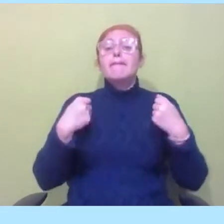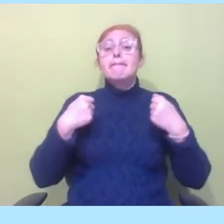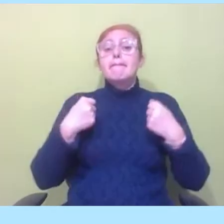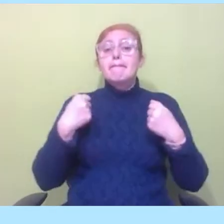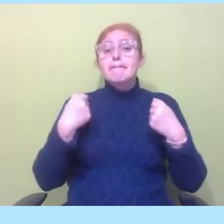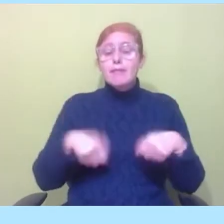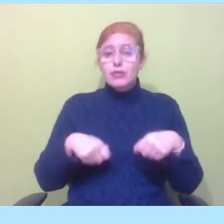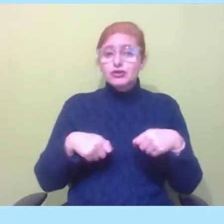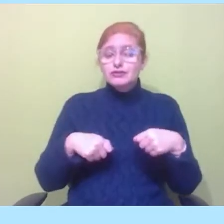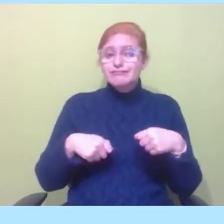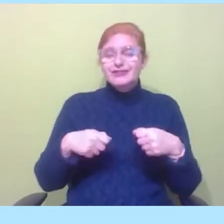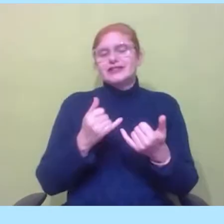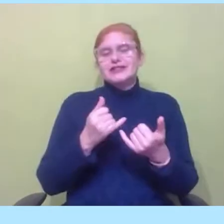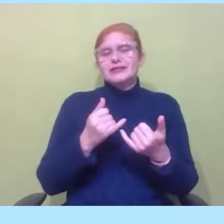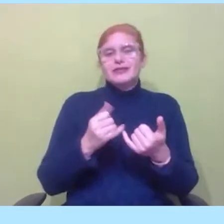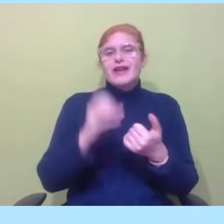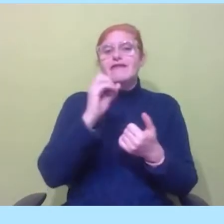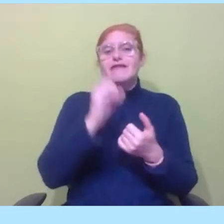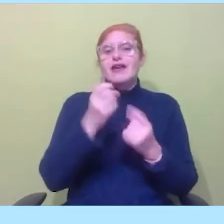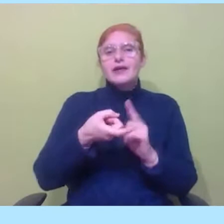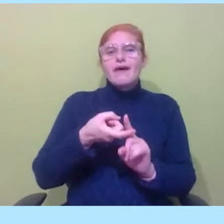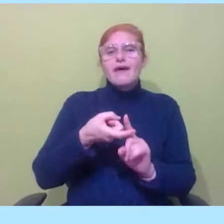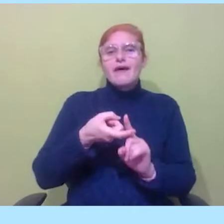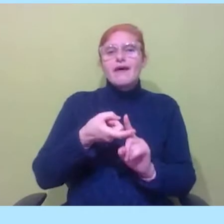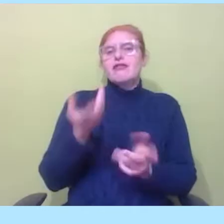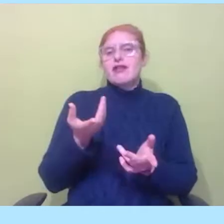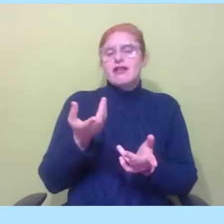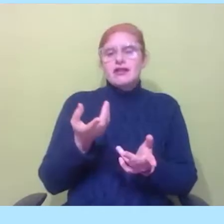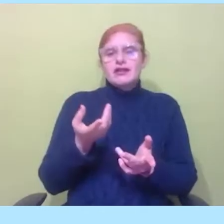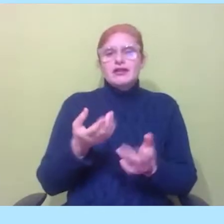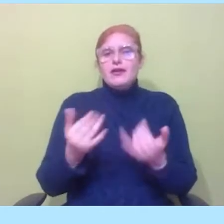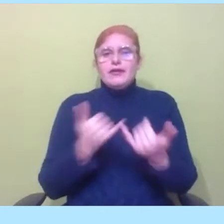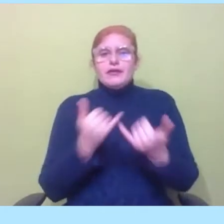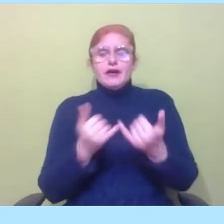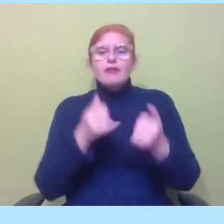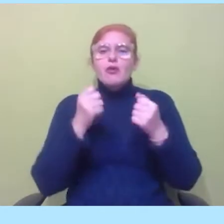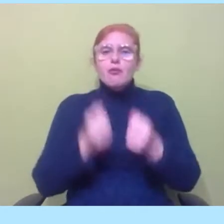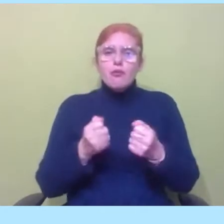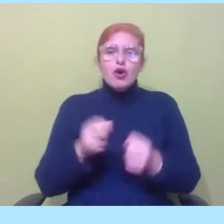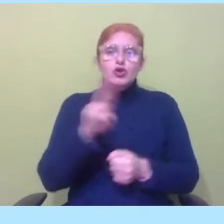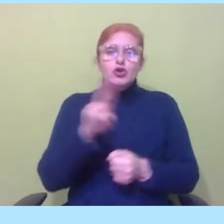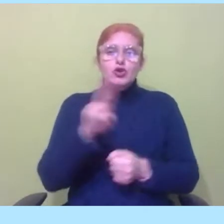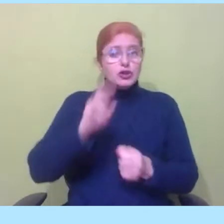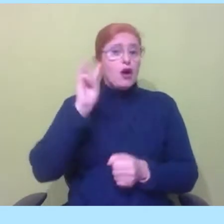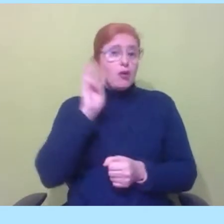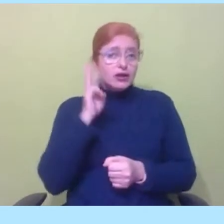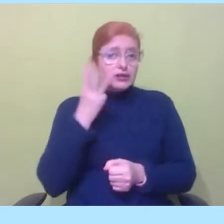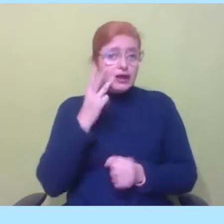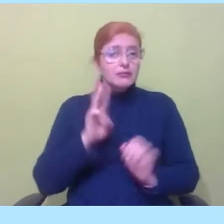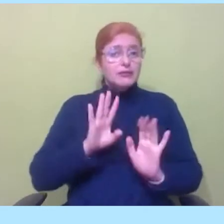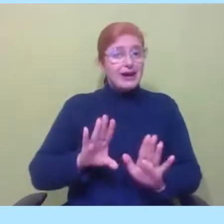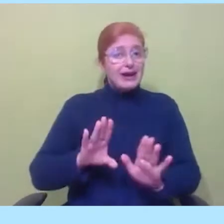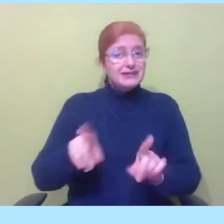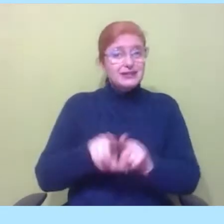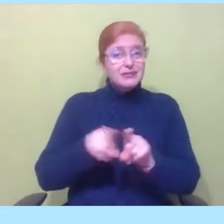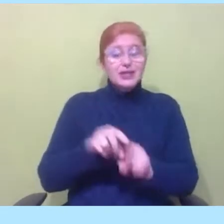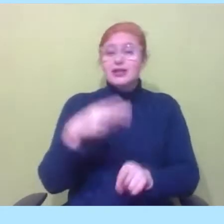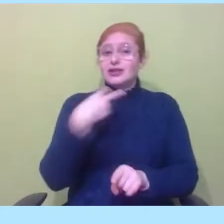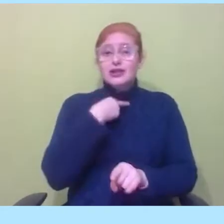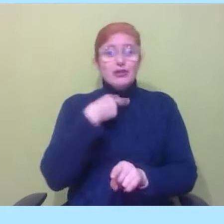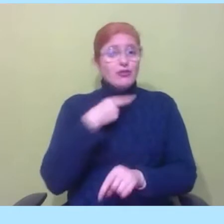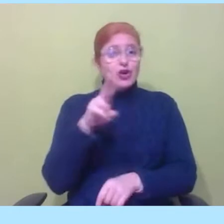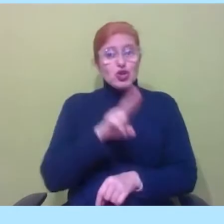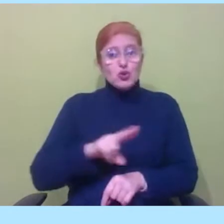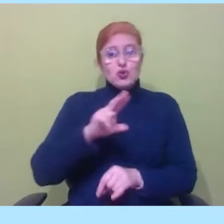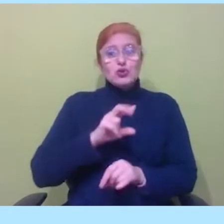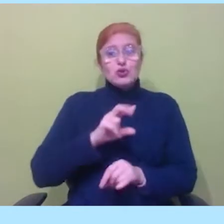né, que é, tipo, poder usar o WhatsApp, mas ao mesmo tempo não poder usar a internet de verdade, né? Então